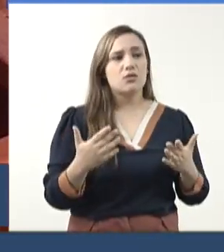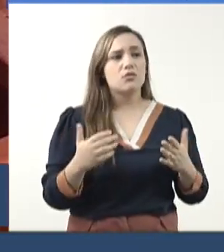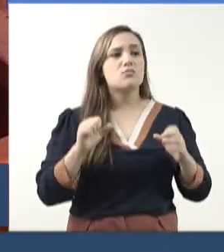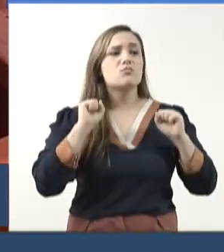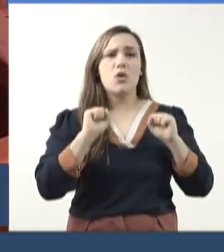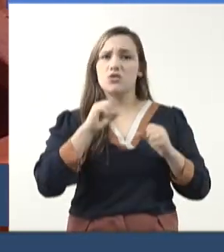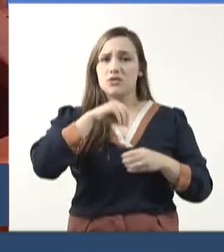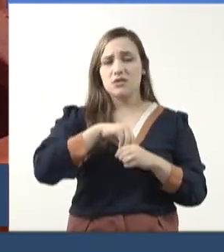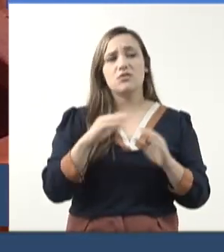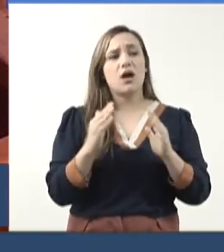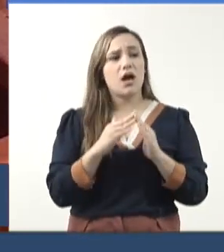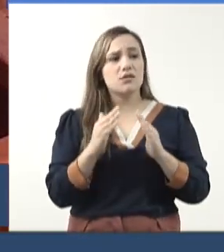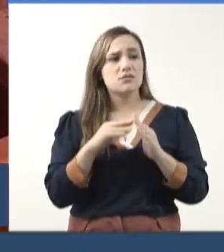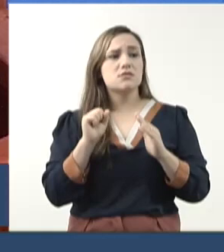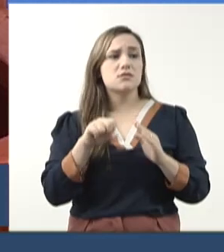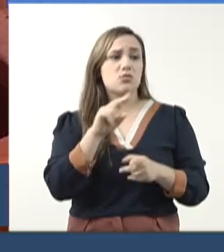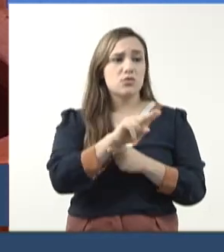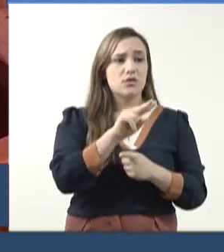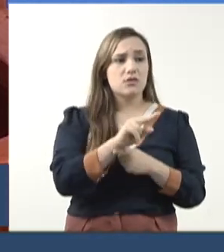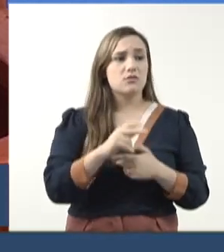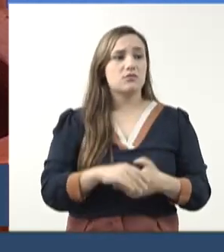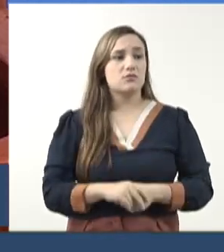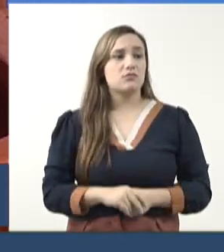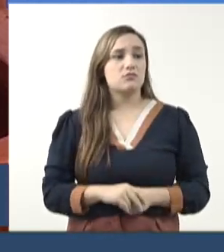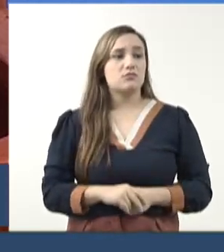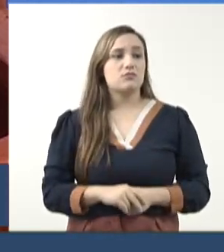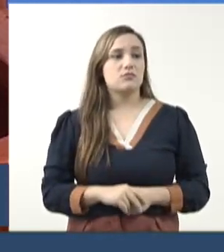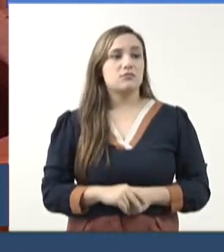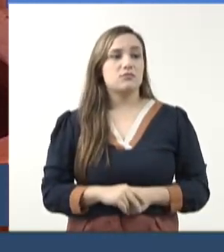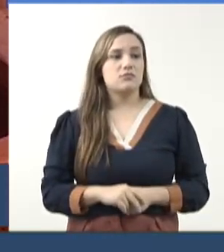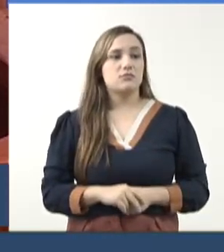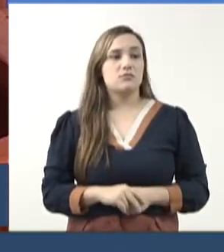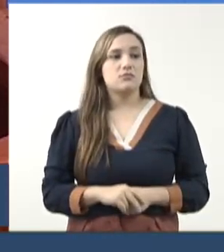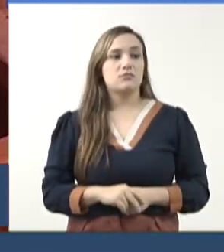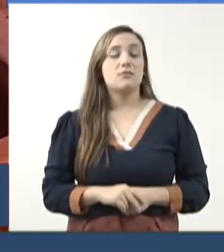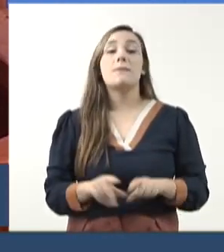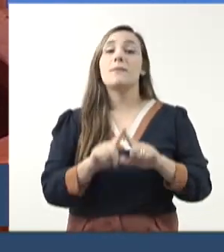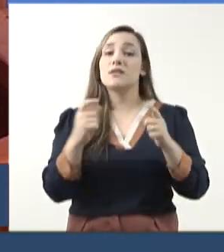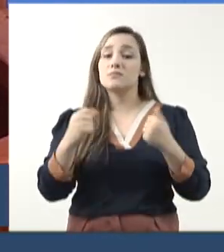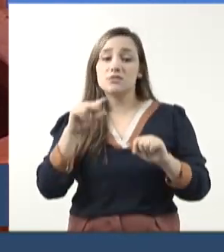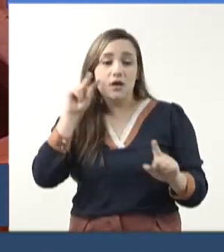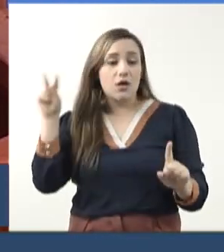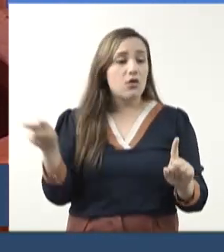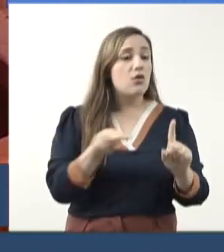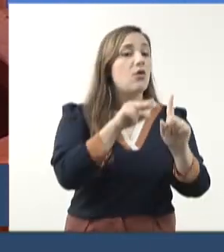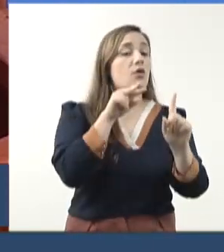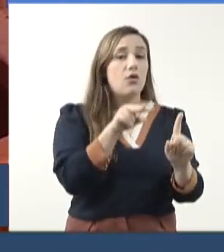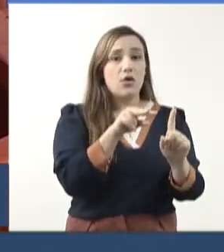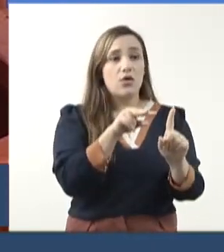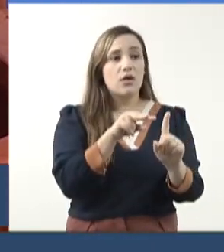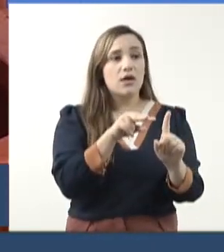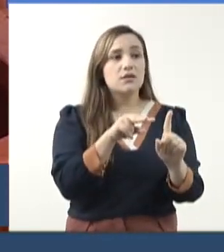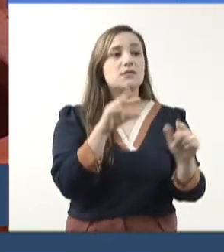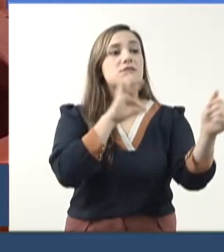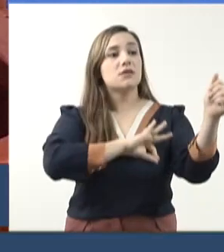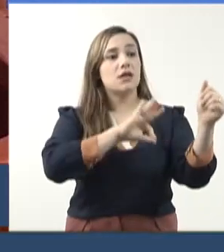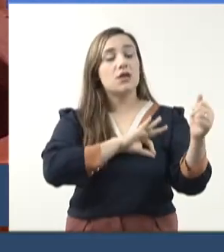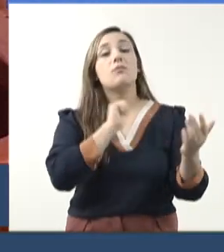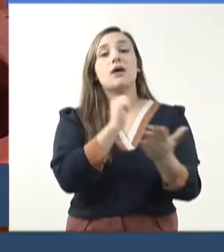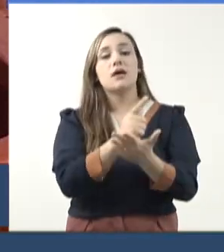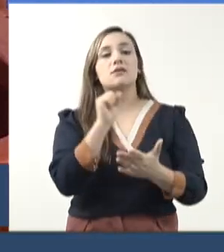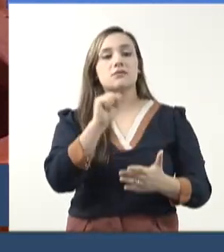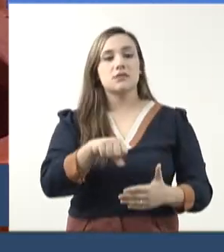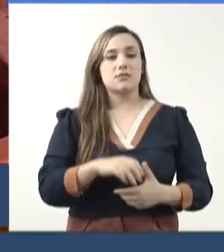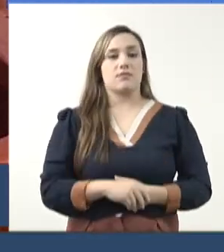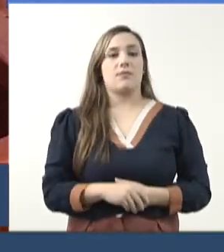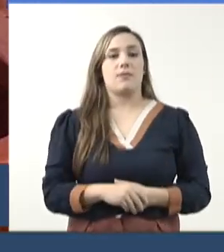trabalho doméstico e no trabalho do cuidado. Elas só precisam ser enxergadas, visibilizadas e remuneradas. O